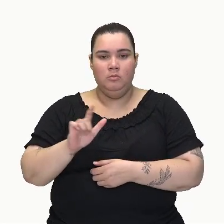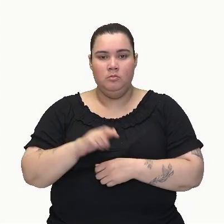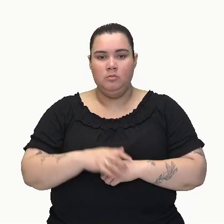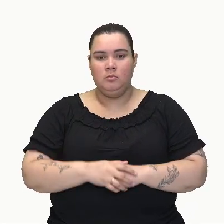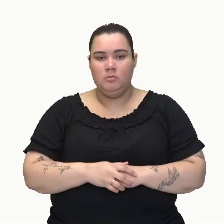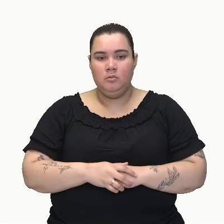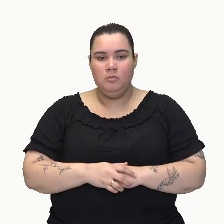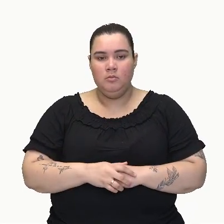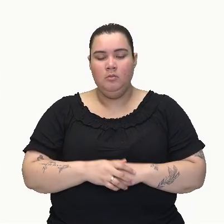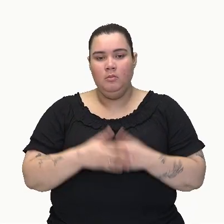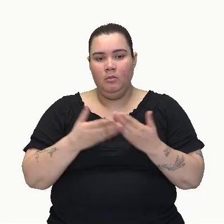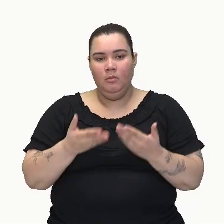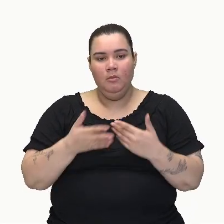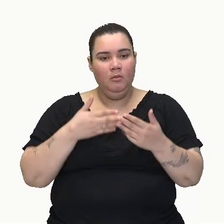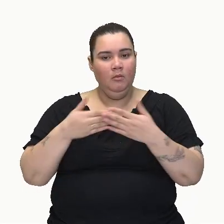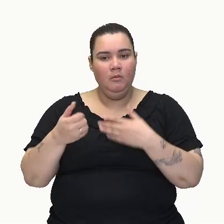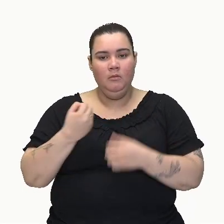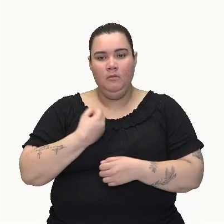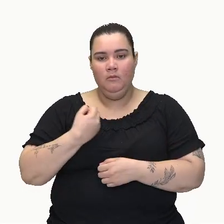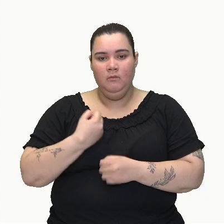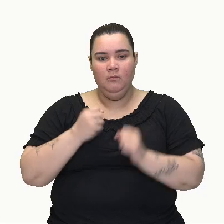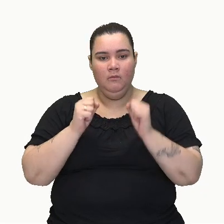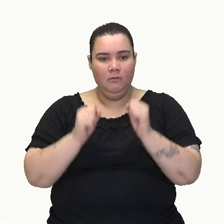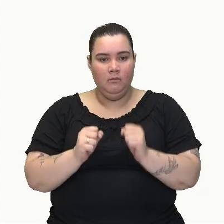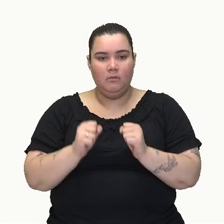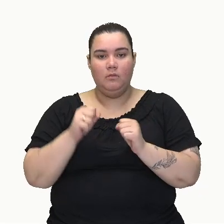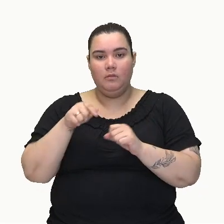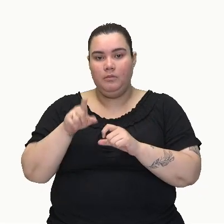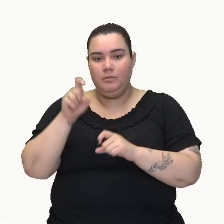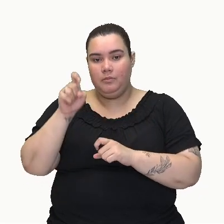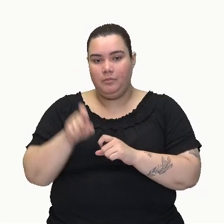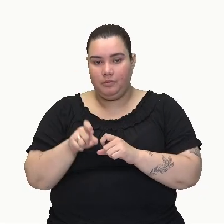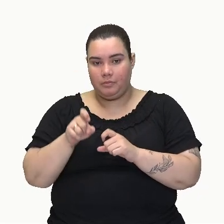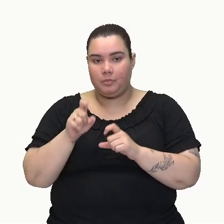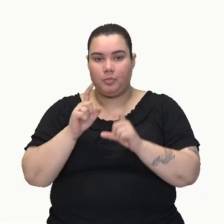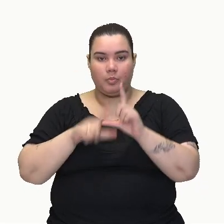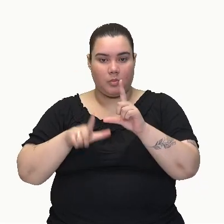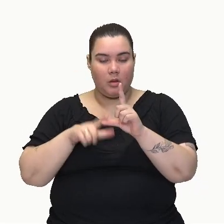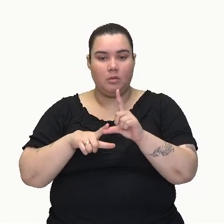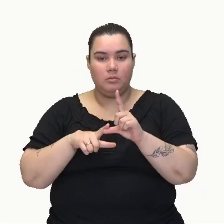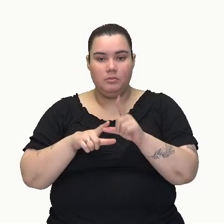Ou seja, qualquer número real pode ser o x.